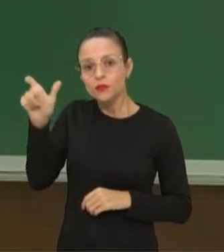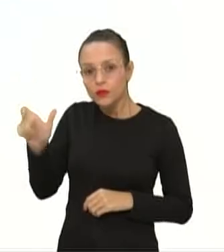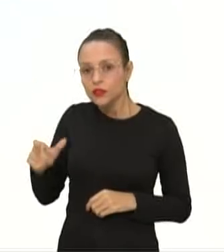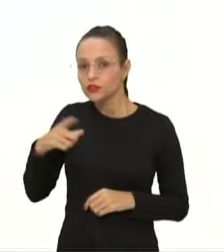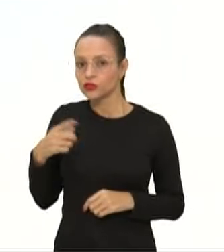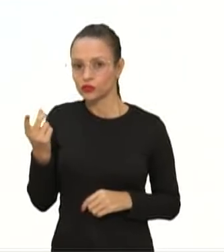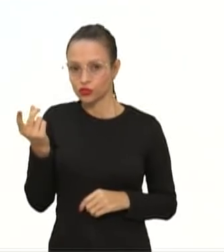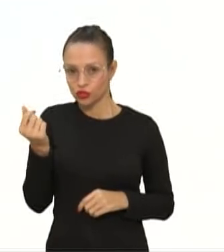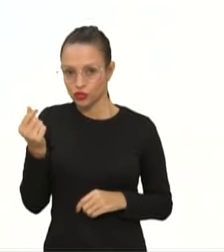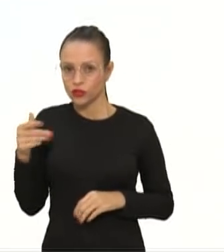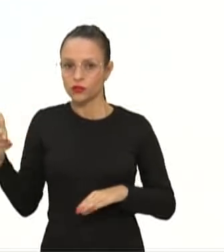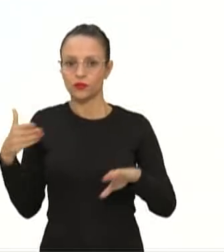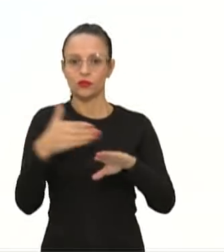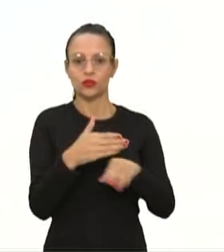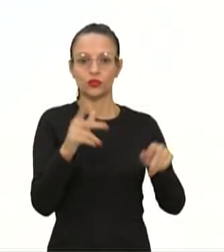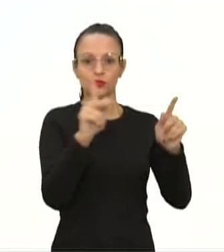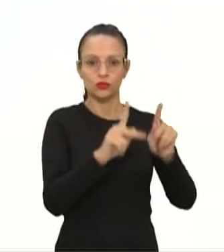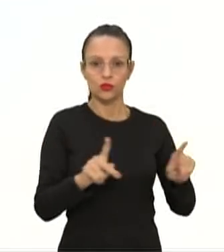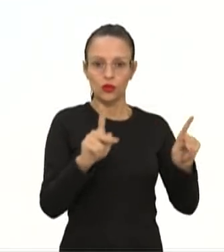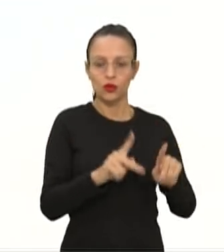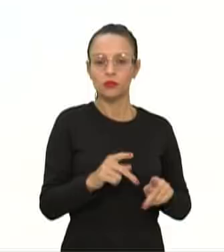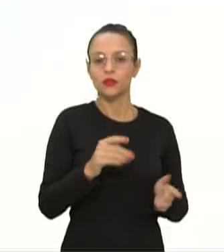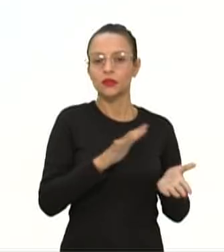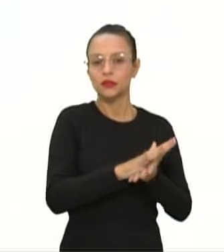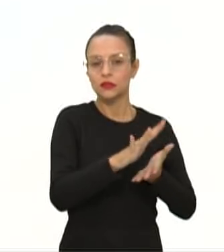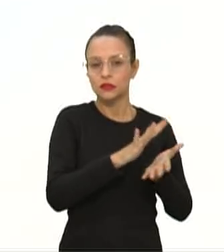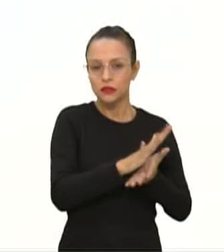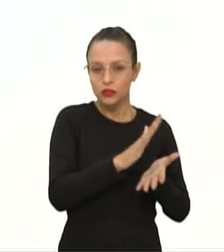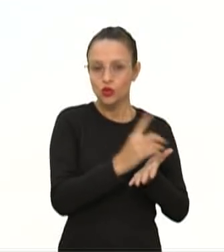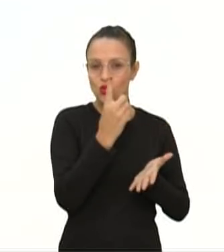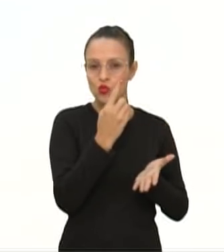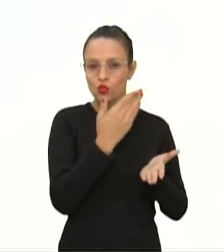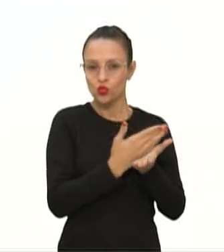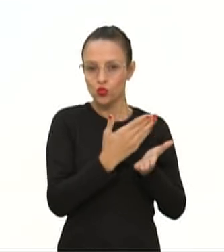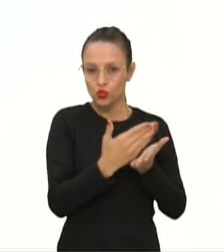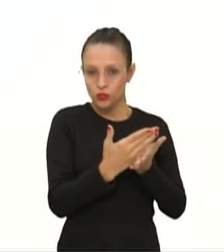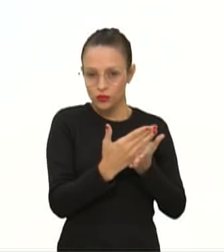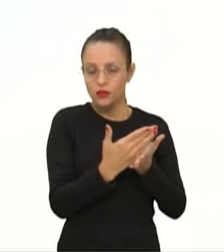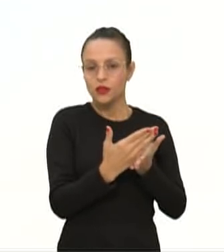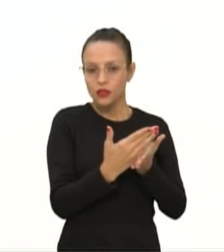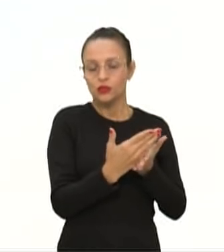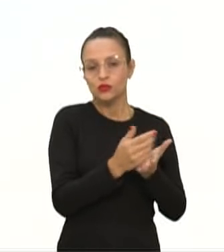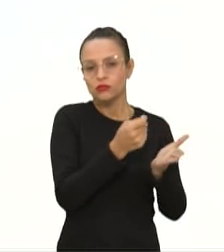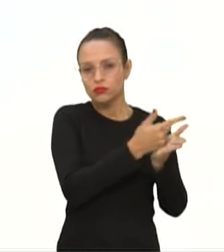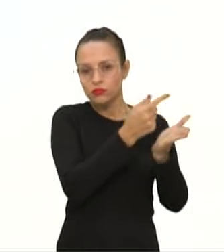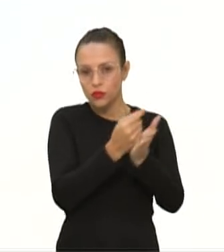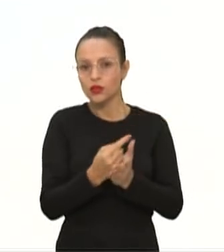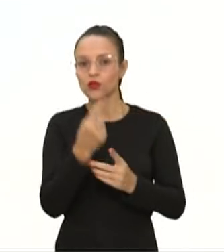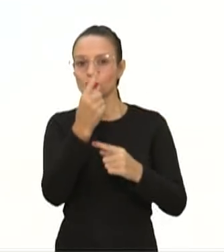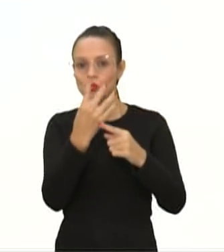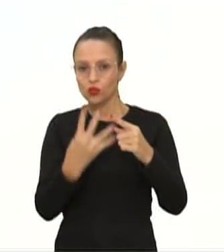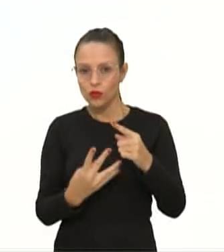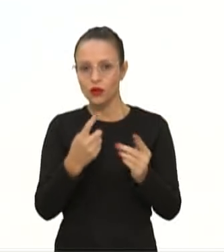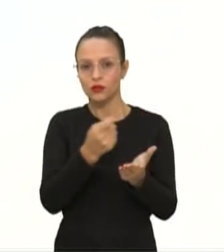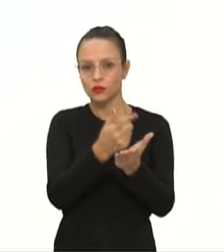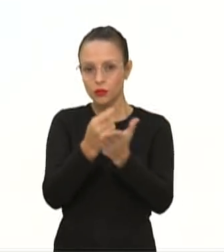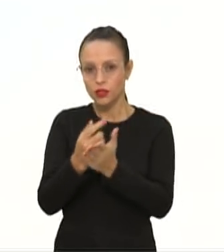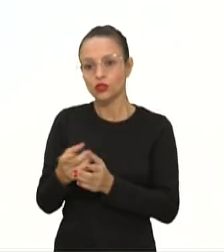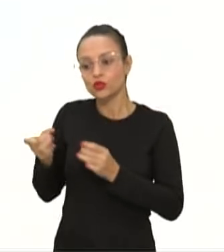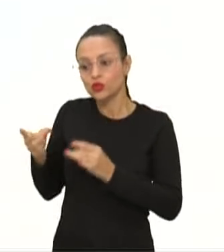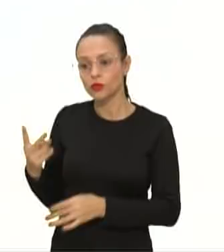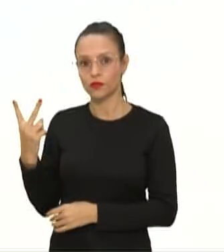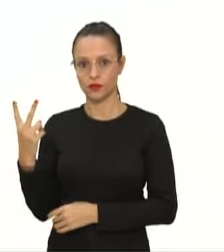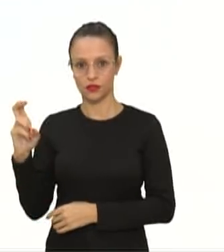dinheiro. Foi ao shopping e gastou 1/3 da quantia na compra de uma revista. Gastou 1/4 da quantia na compra de um caderno e ainda ficou com